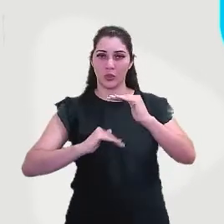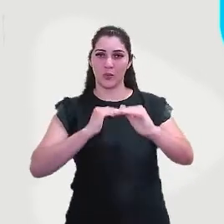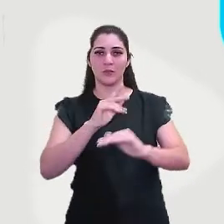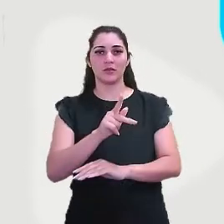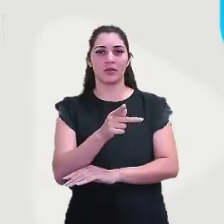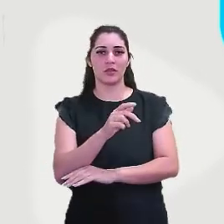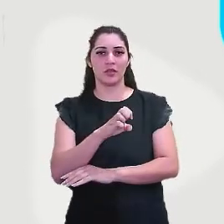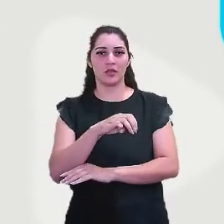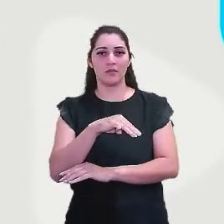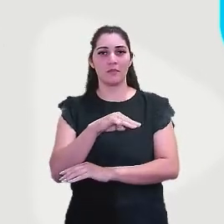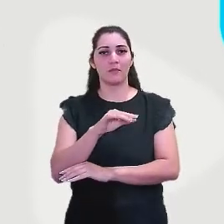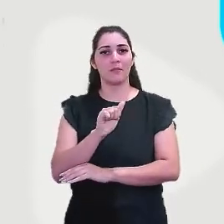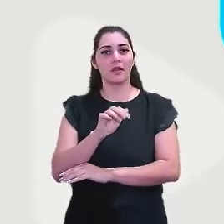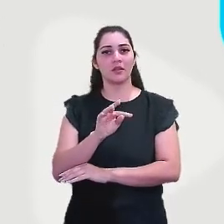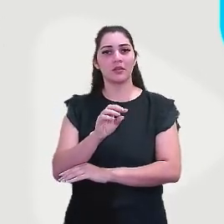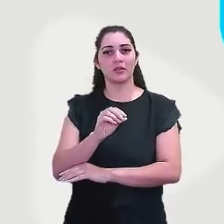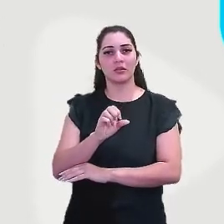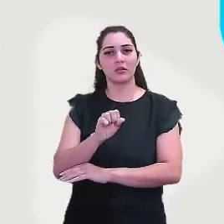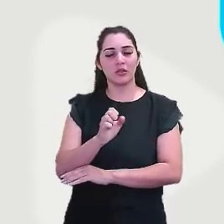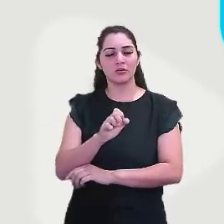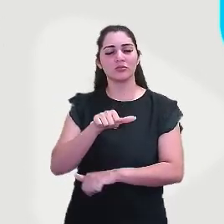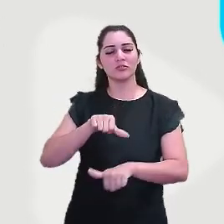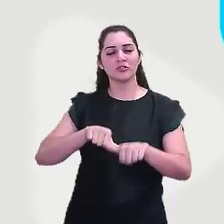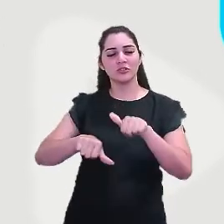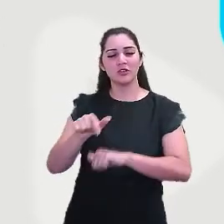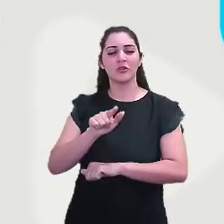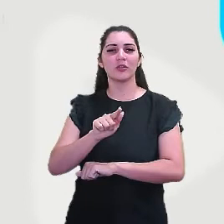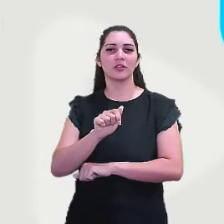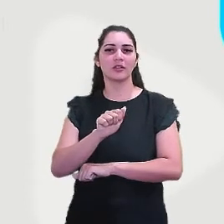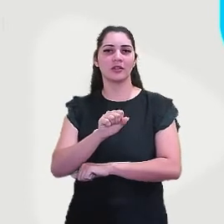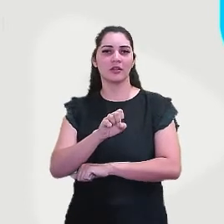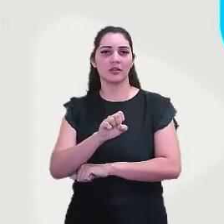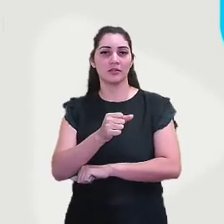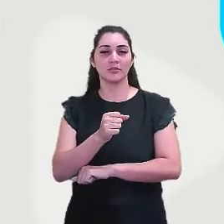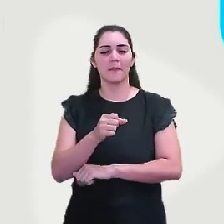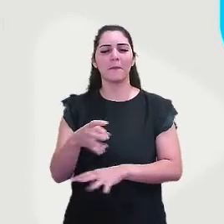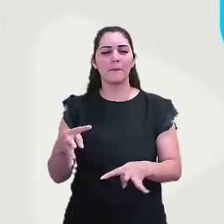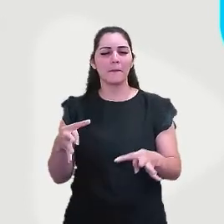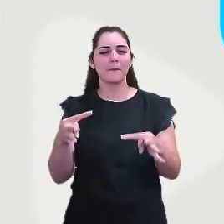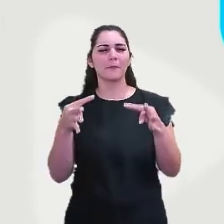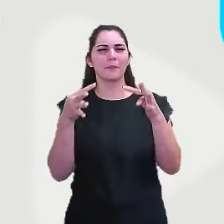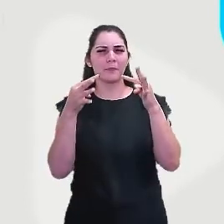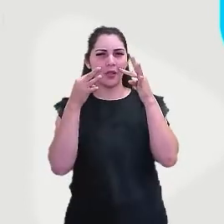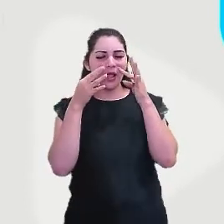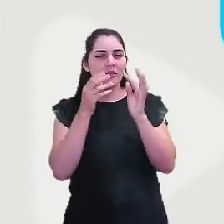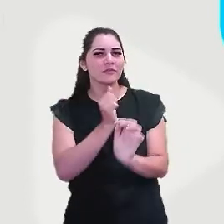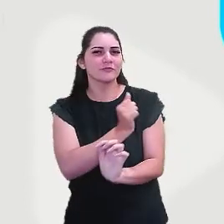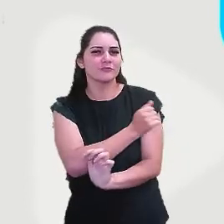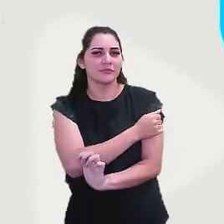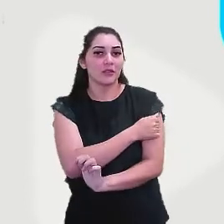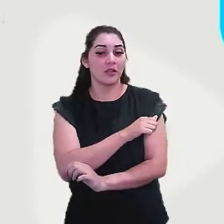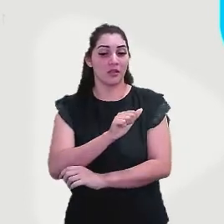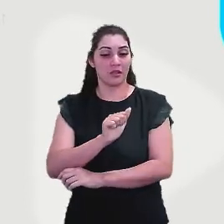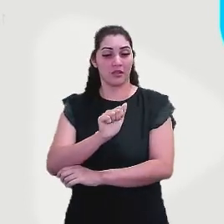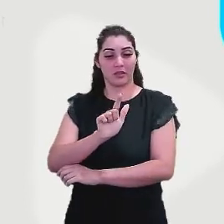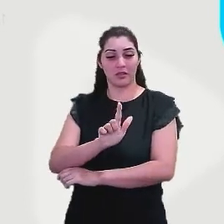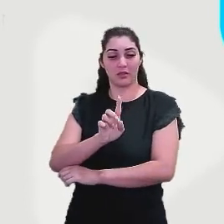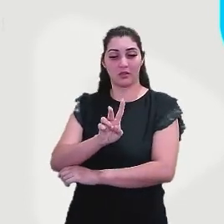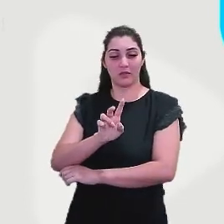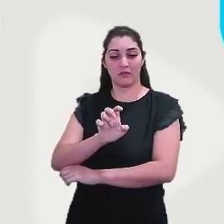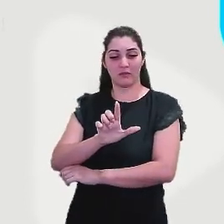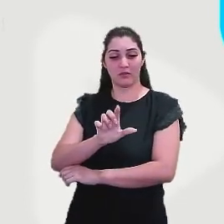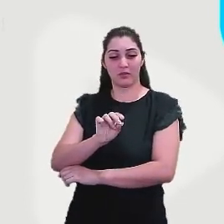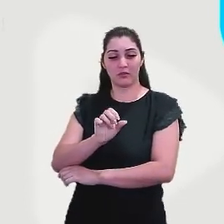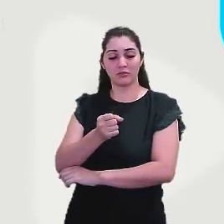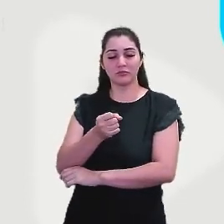das trocas gasosas. Presta atenção, monstrinho e monstrinha do meu coração. Nos alvéolos acontece a